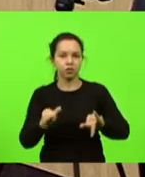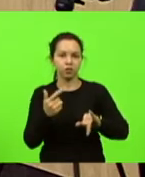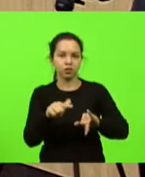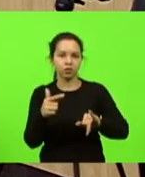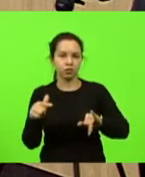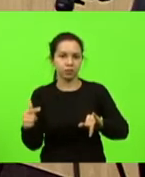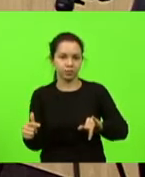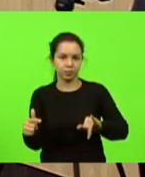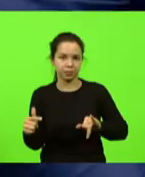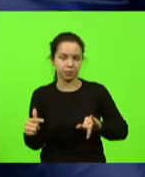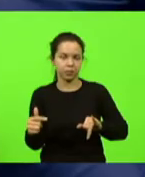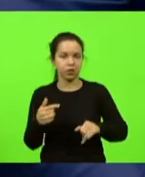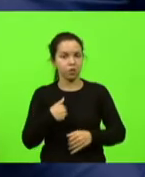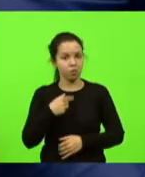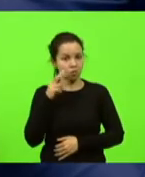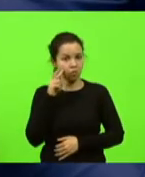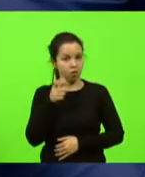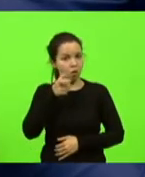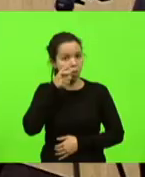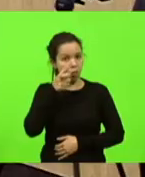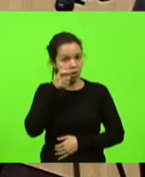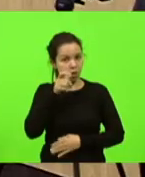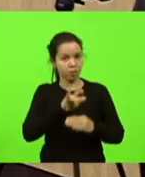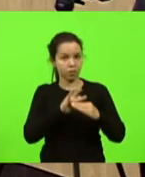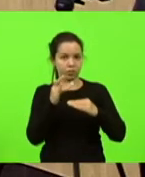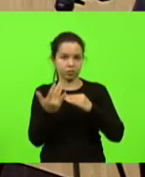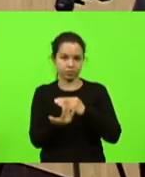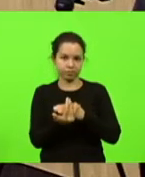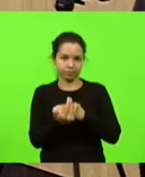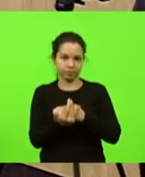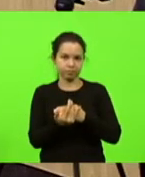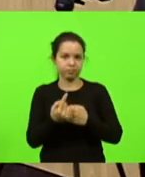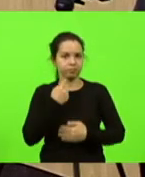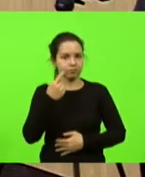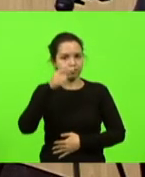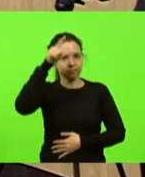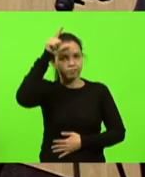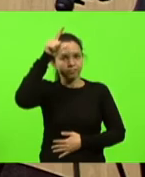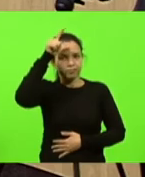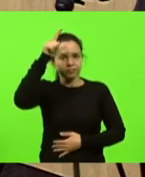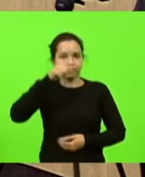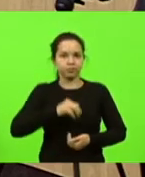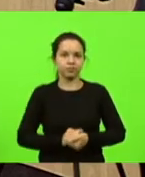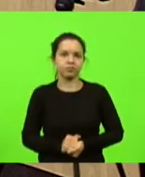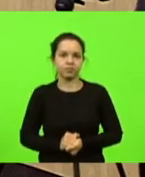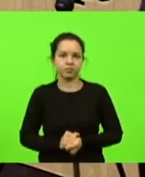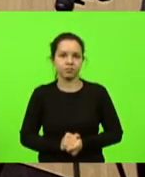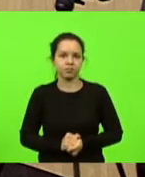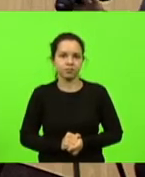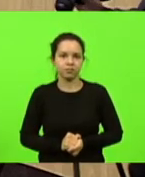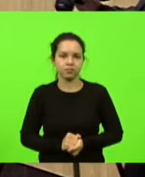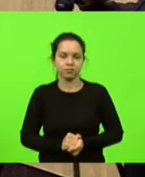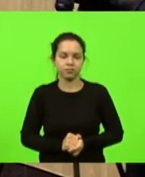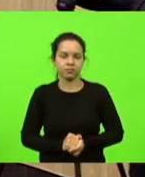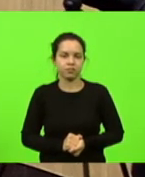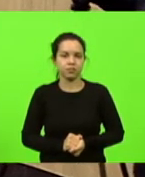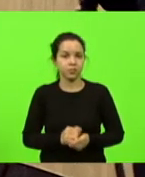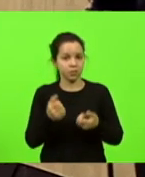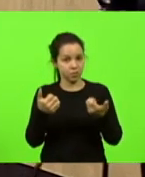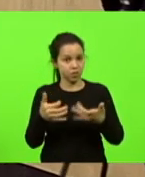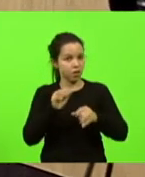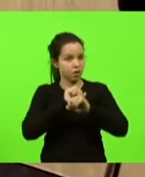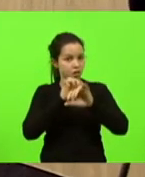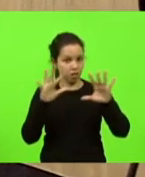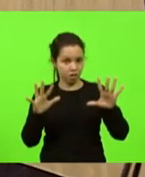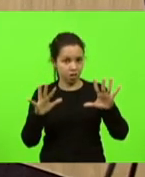por acompanhar as minhas redes sociais, deputado Maurício. Muito obrigado. A palavra, deputado Sargento Lima. Presidente, fica nítido que nós estamos discutindo